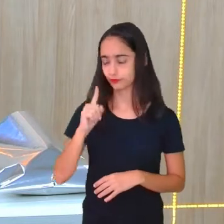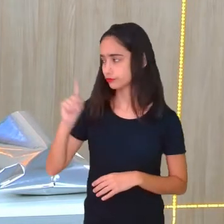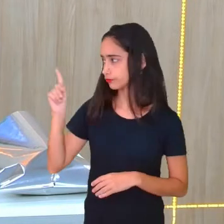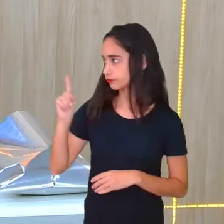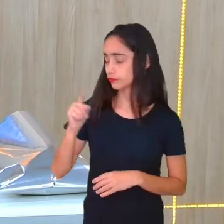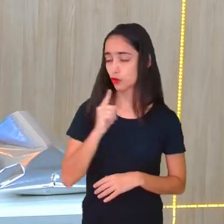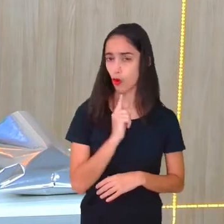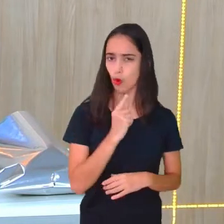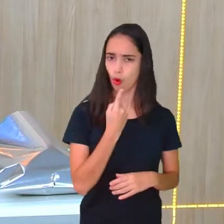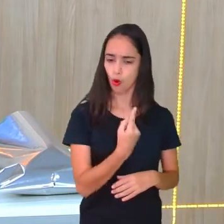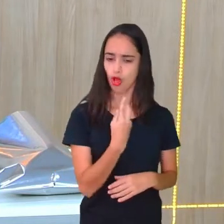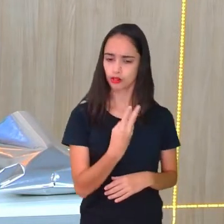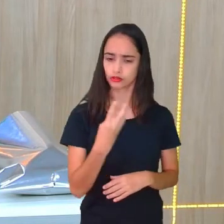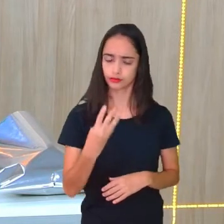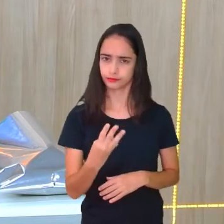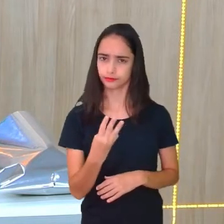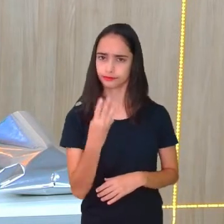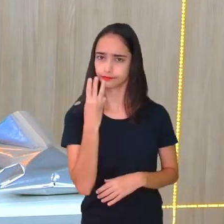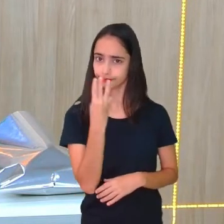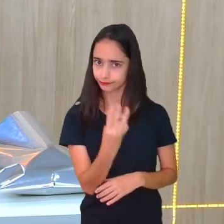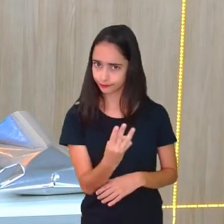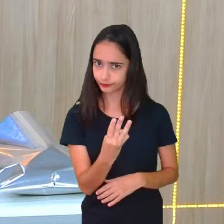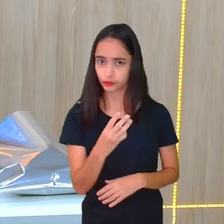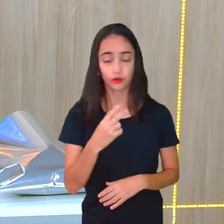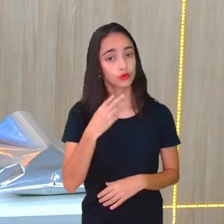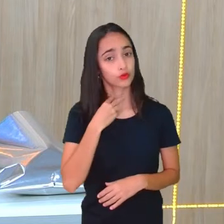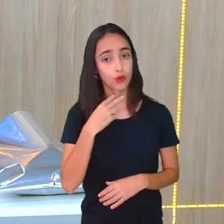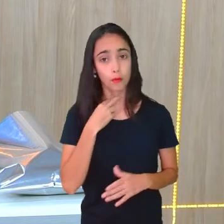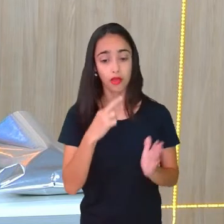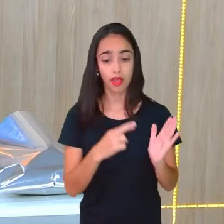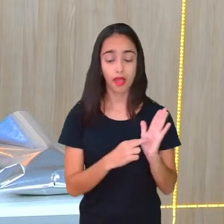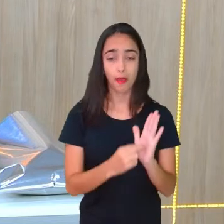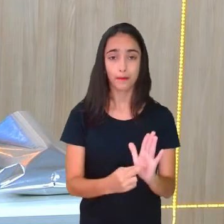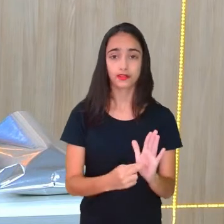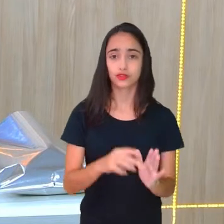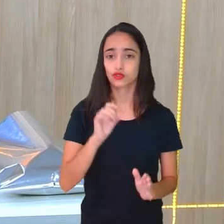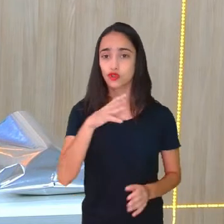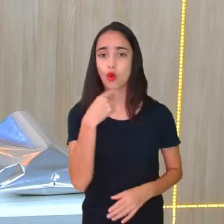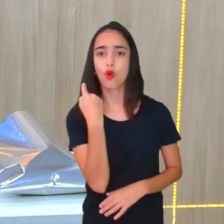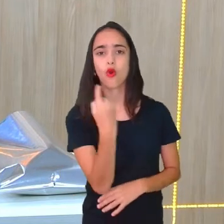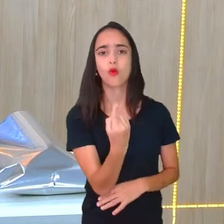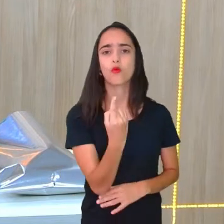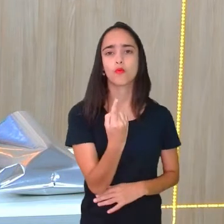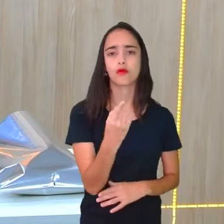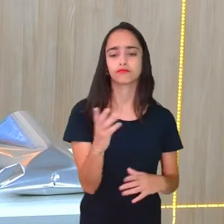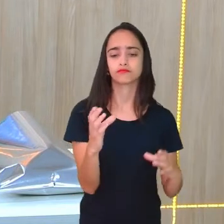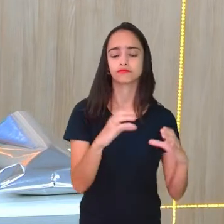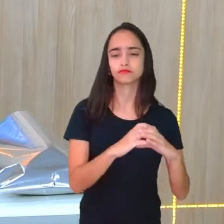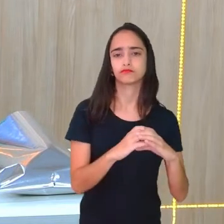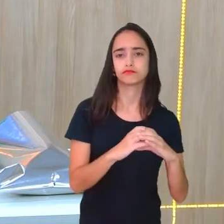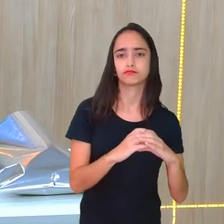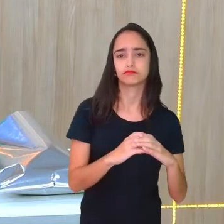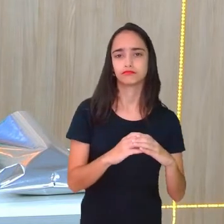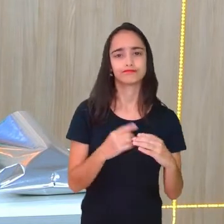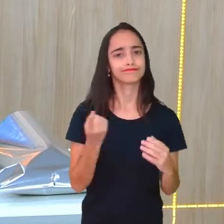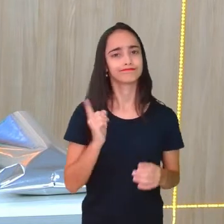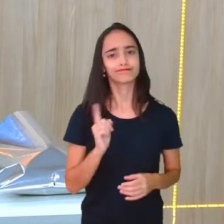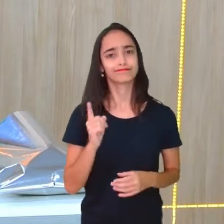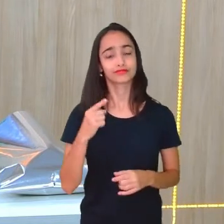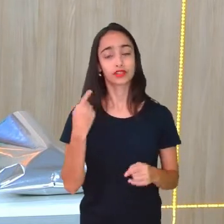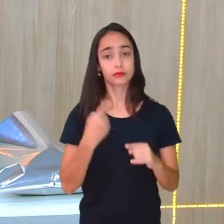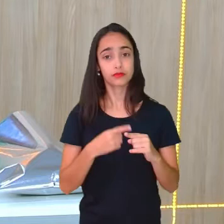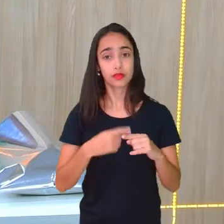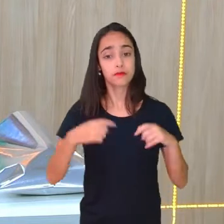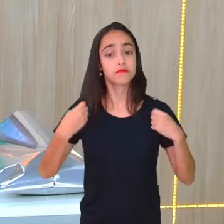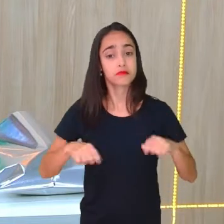1, 2, 3. Eu não posso representar com apenas uma bola azul, porque eu vou contar. Né?